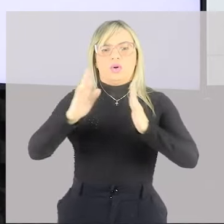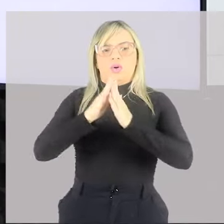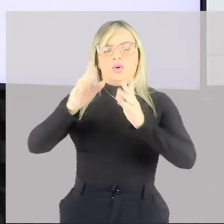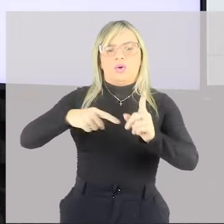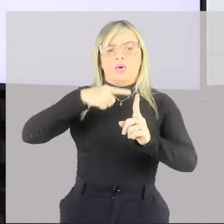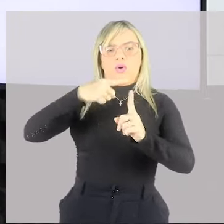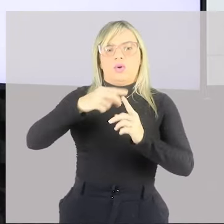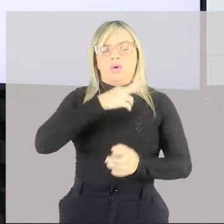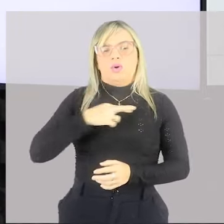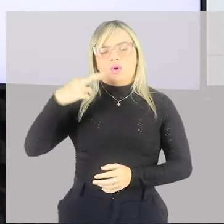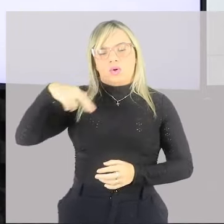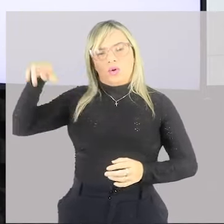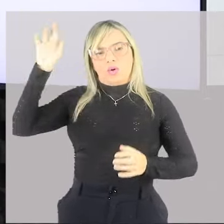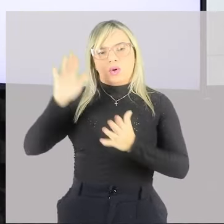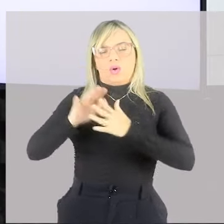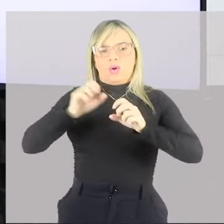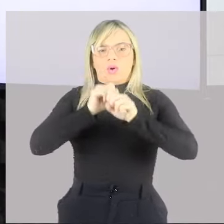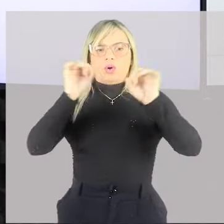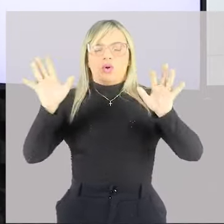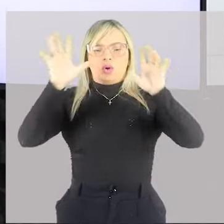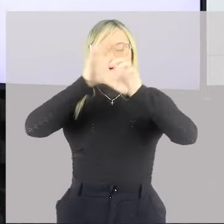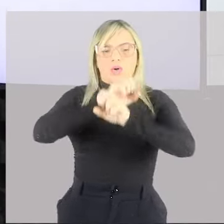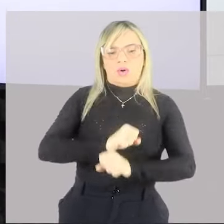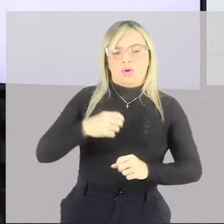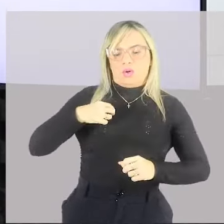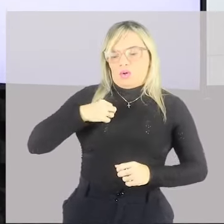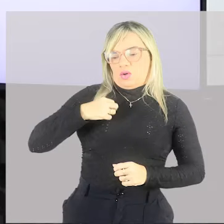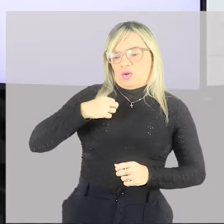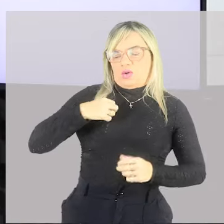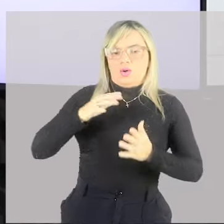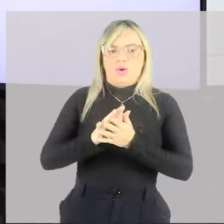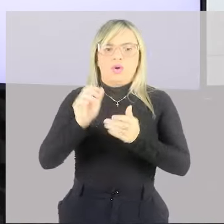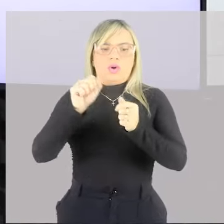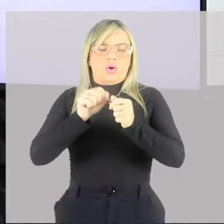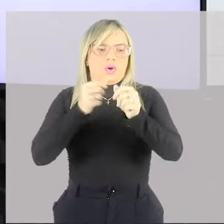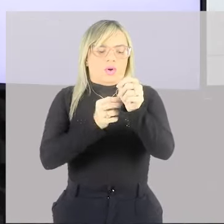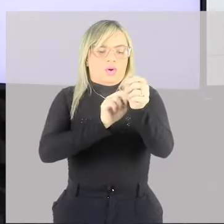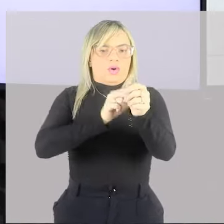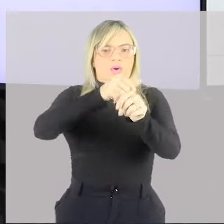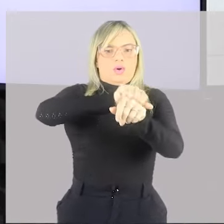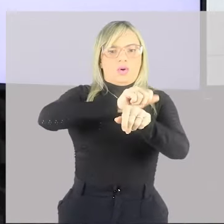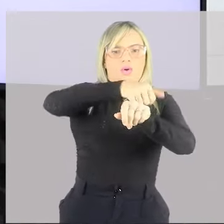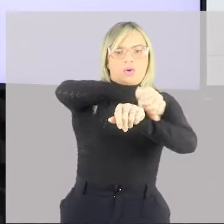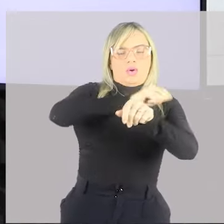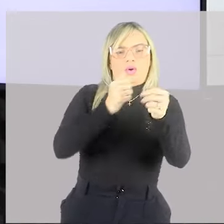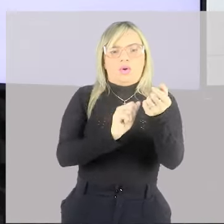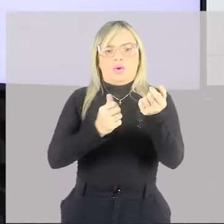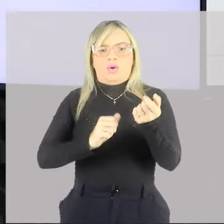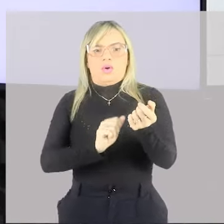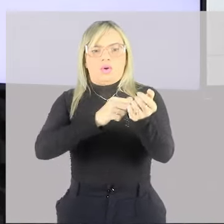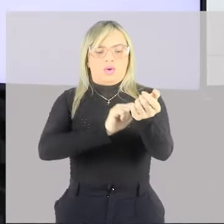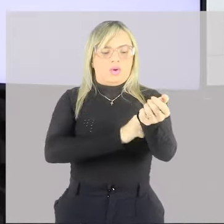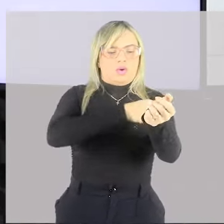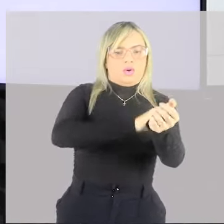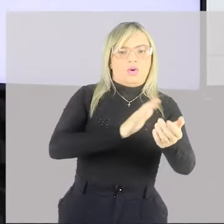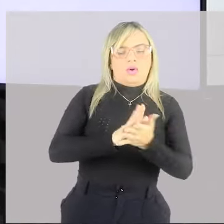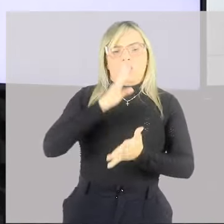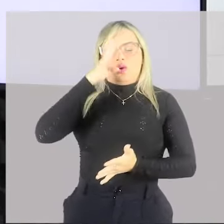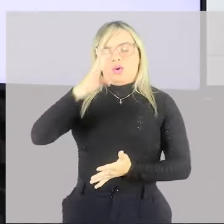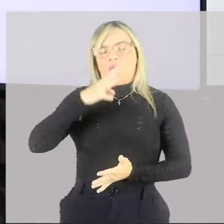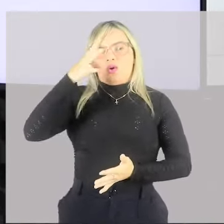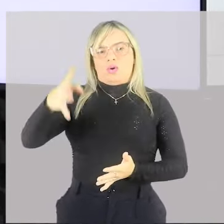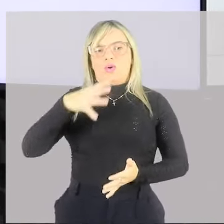Claro escuro excesso de dobras de roupa é como se minha camisa fizesse assim várias delas excesso de